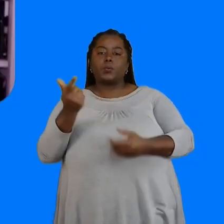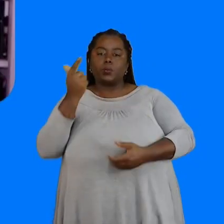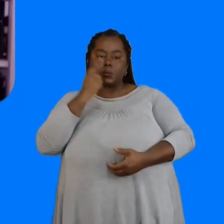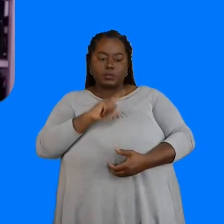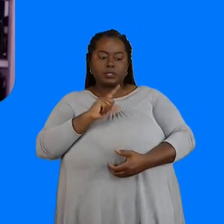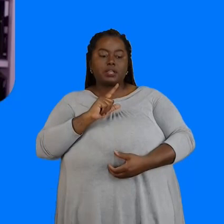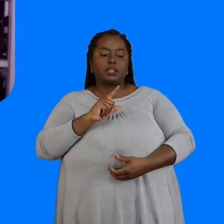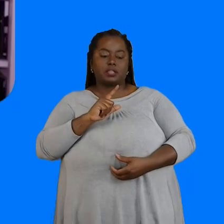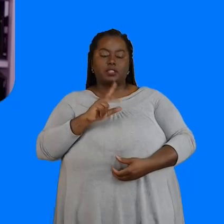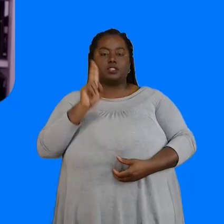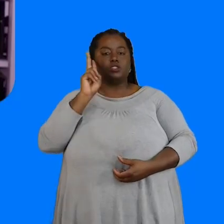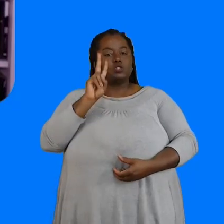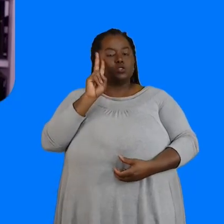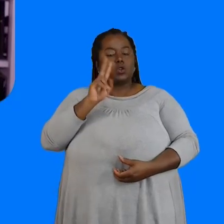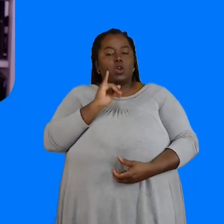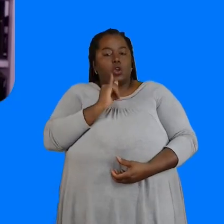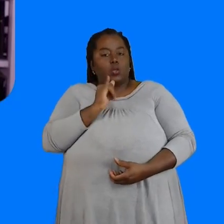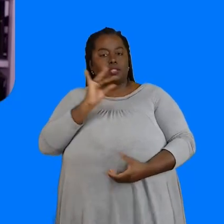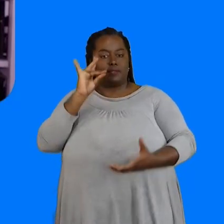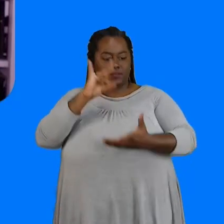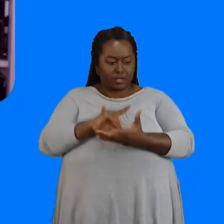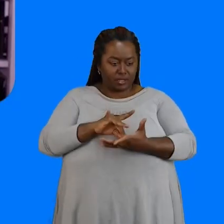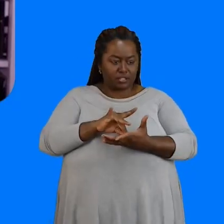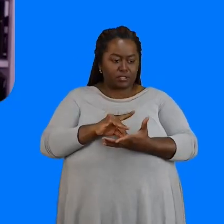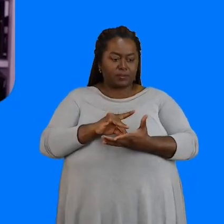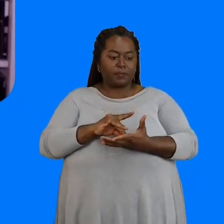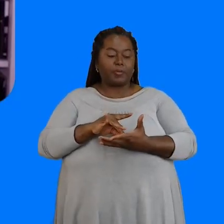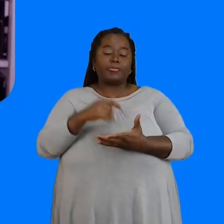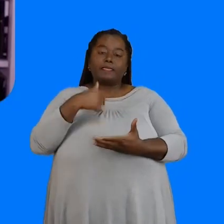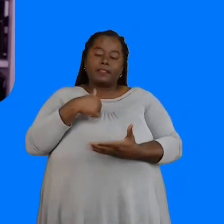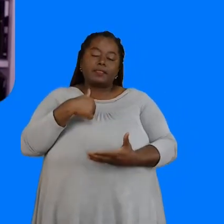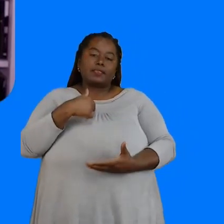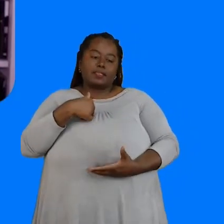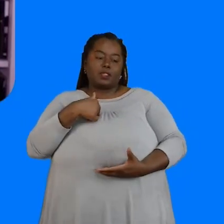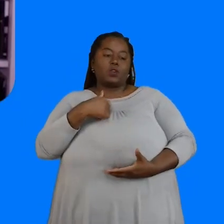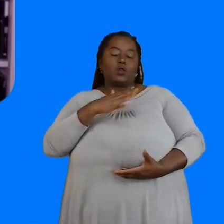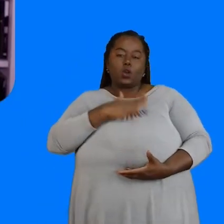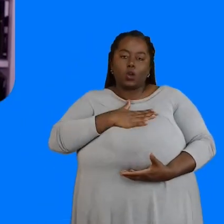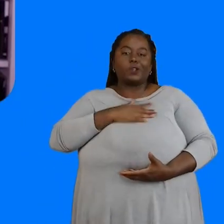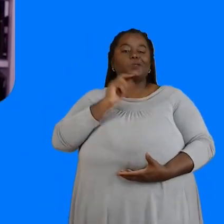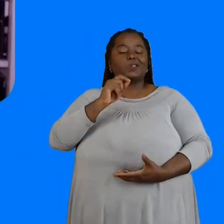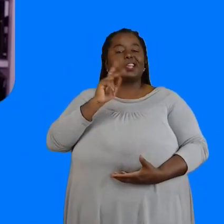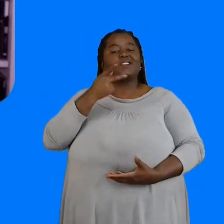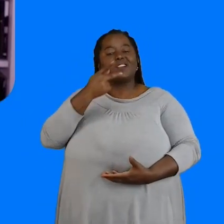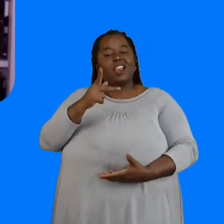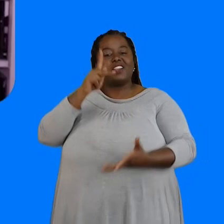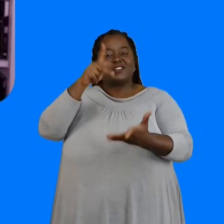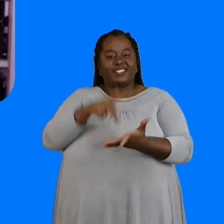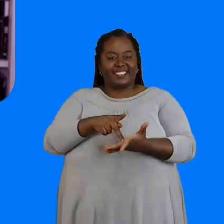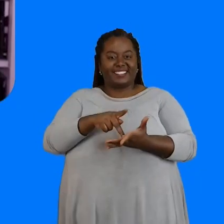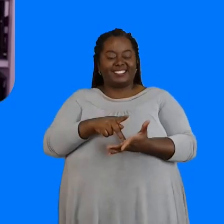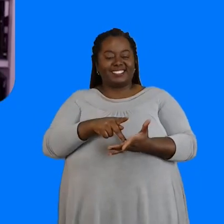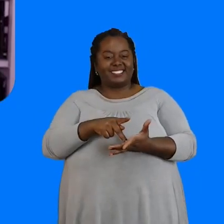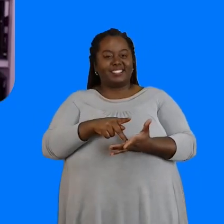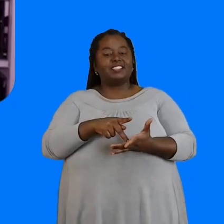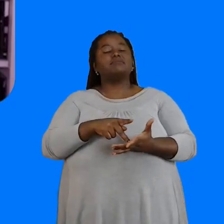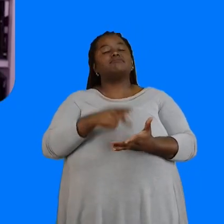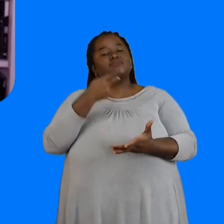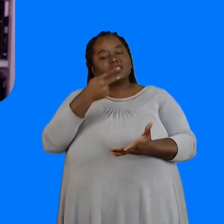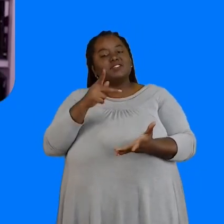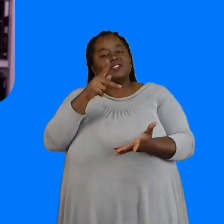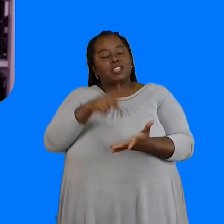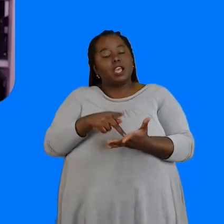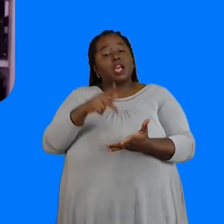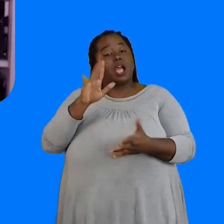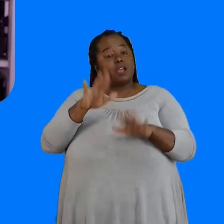a verdade. Então eu sou muito apologista do truth telling, dizer a verdade. E em muitos workshops que eu faço